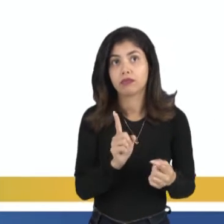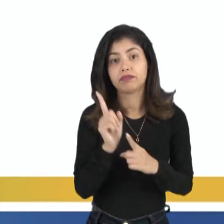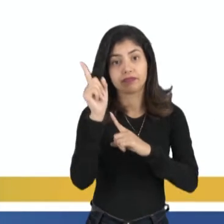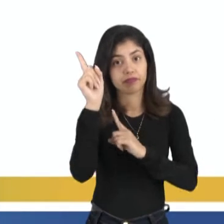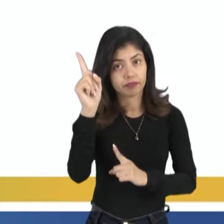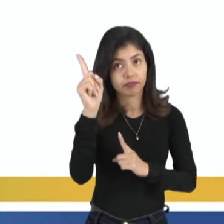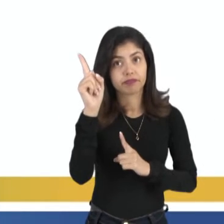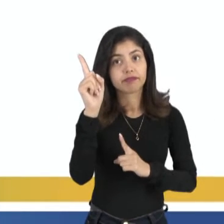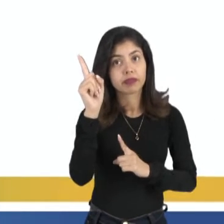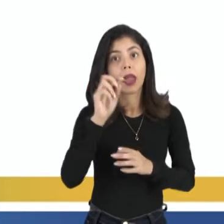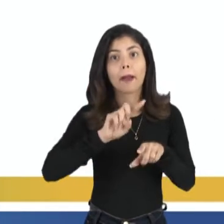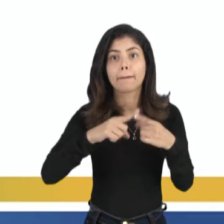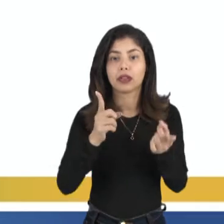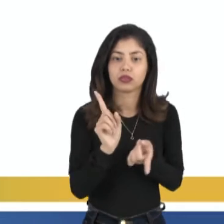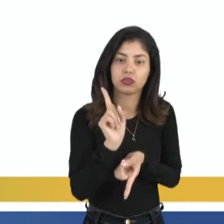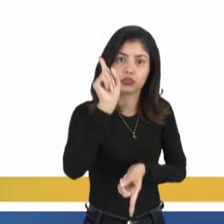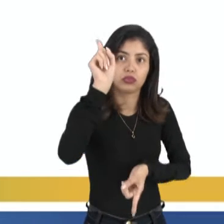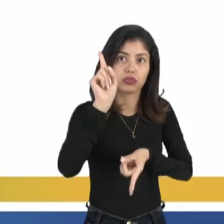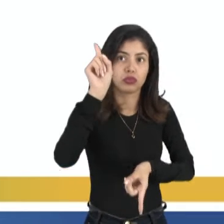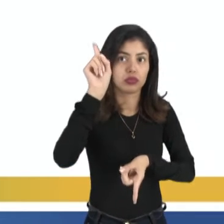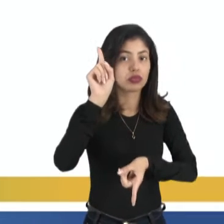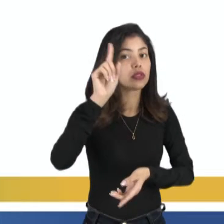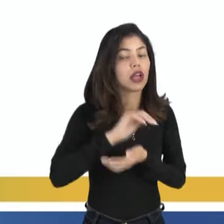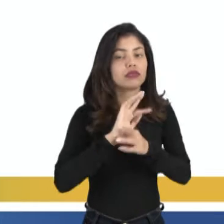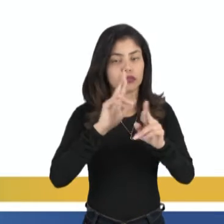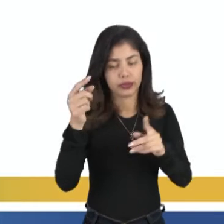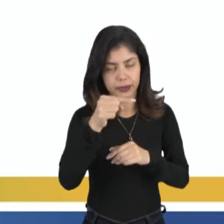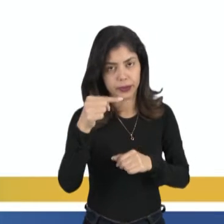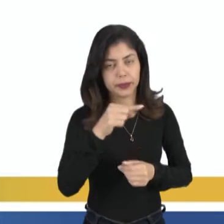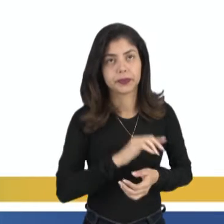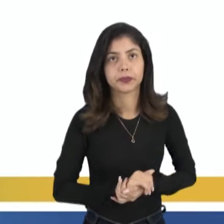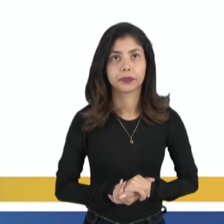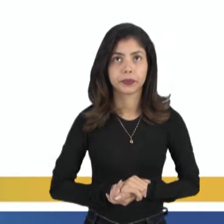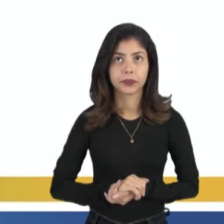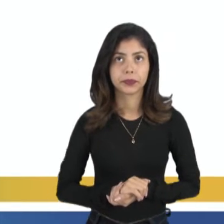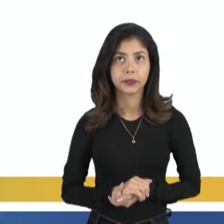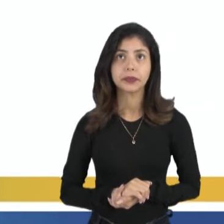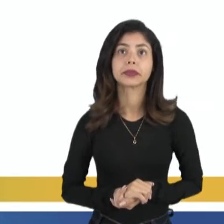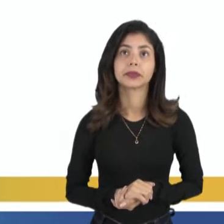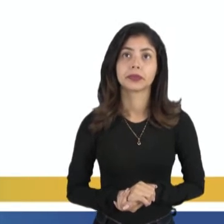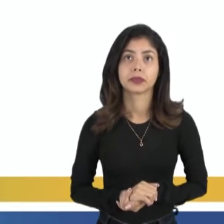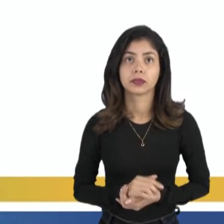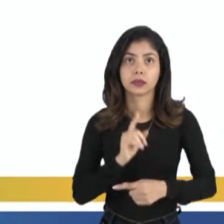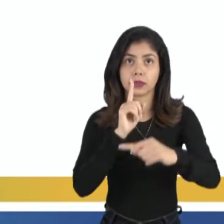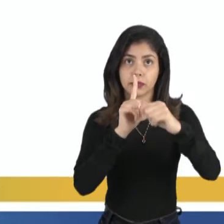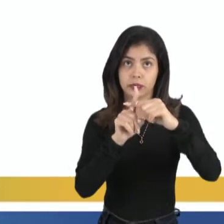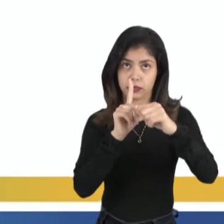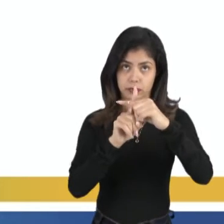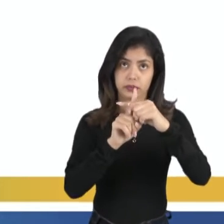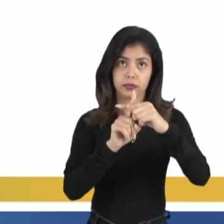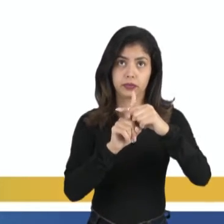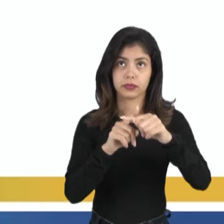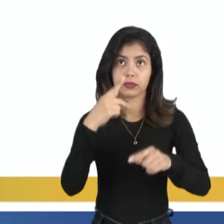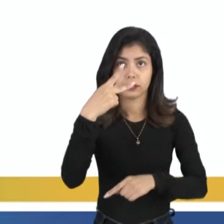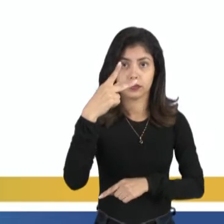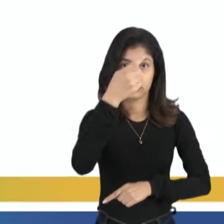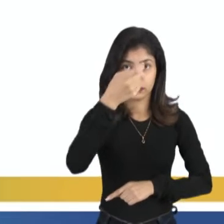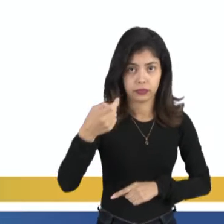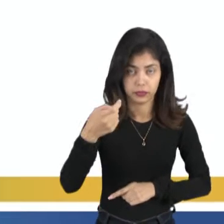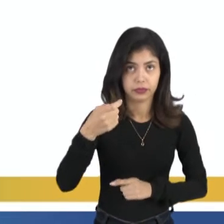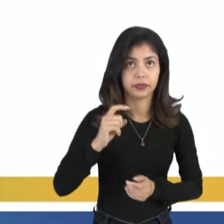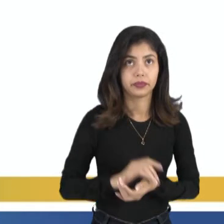mais, porque as duas estão se ajudando, mas como uma está atrapalhando a outra, seria um sinal de menos. E agora aqui, um sinal de mais,